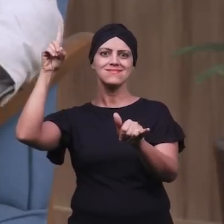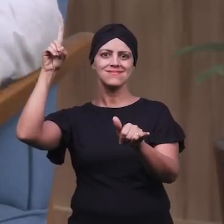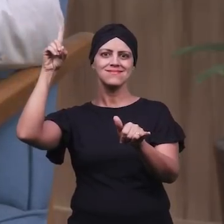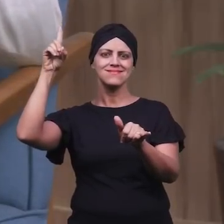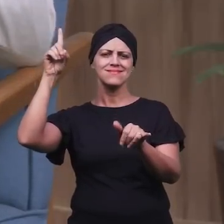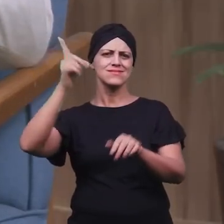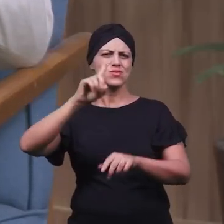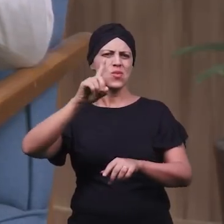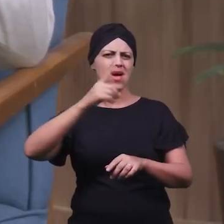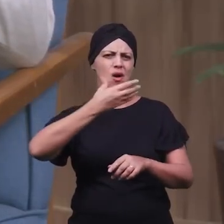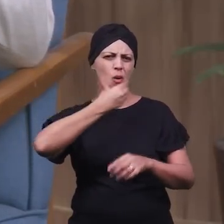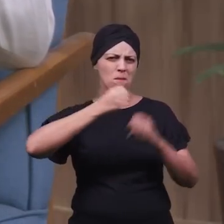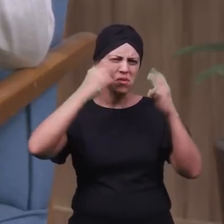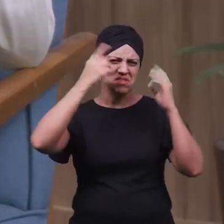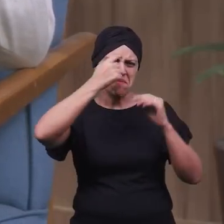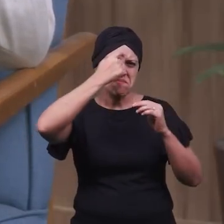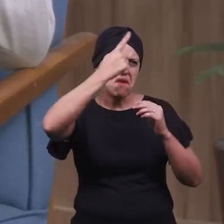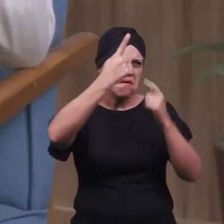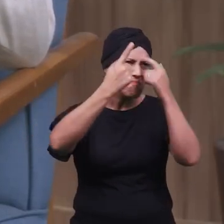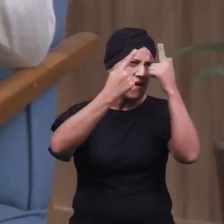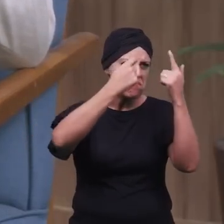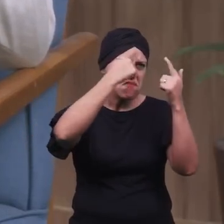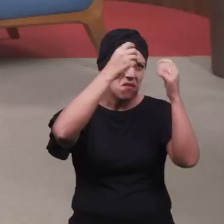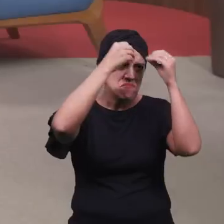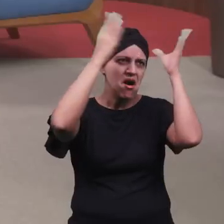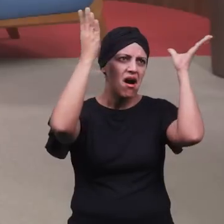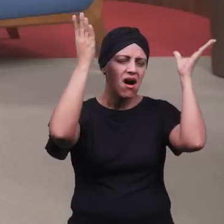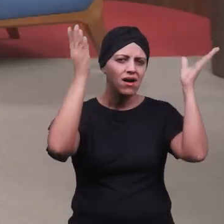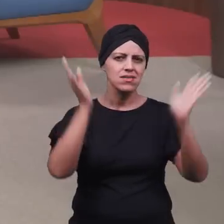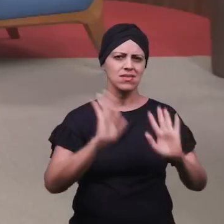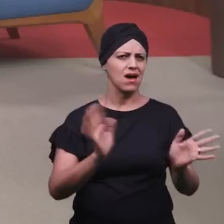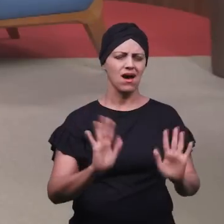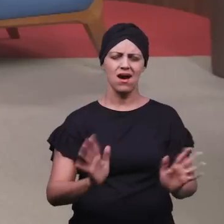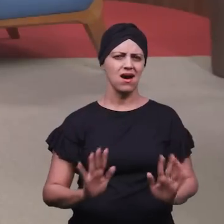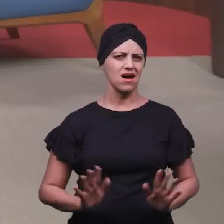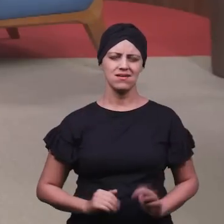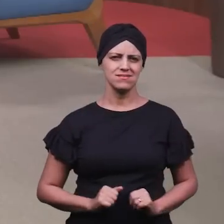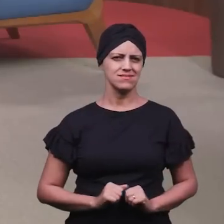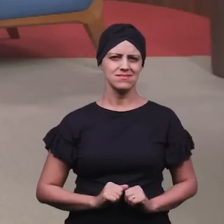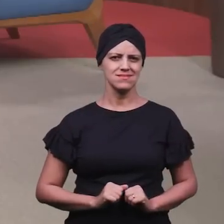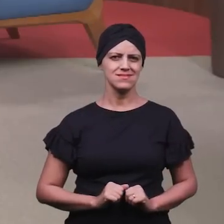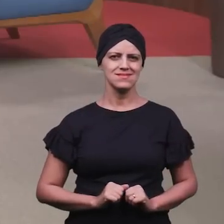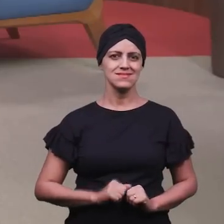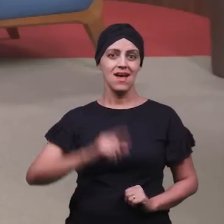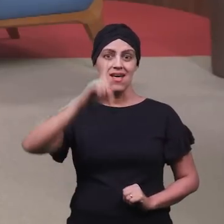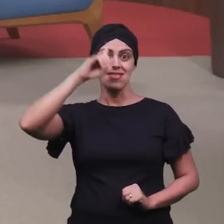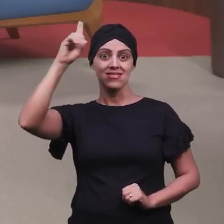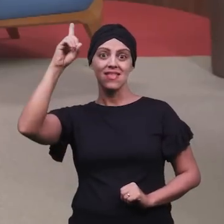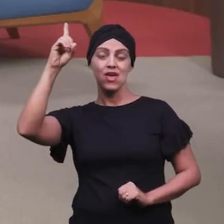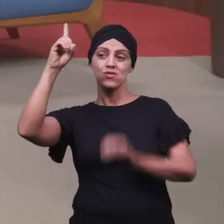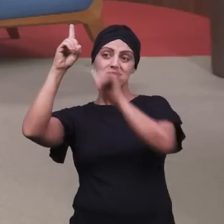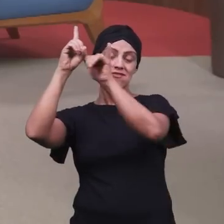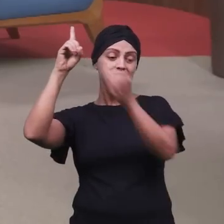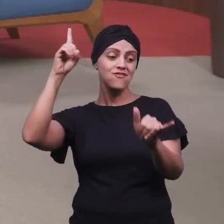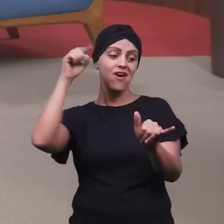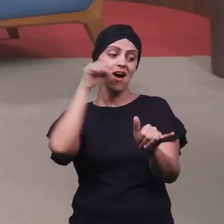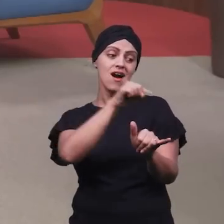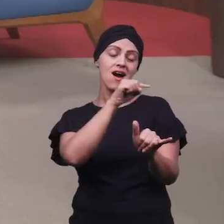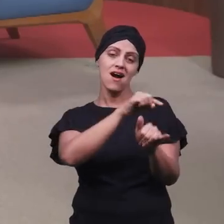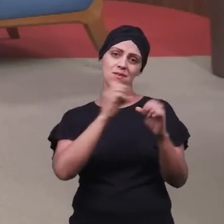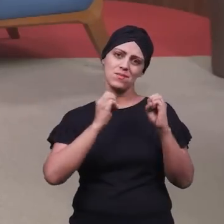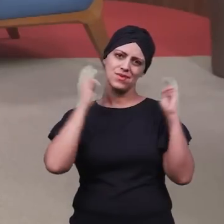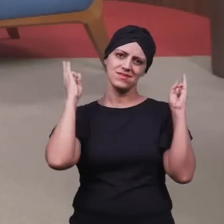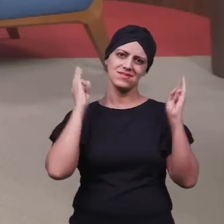Deus. Né? Não foi uma invenção de Moisés, né? Não foi algo que Moisés criou na cabeça dele, mas eu acho